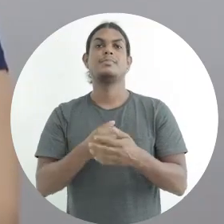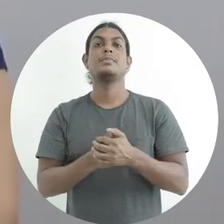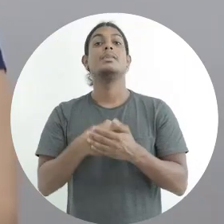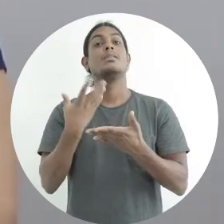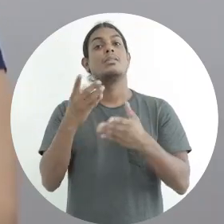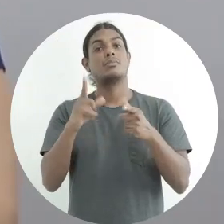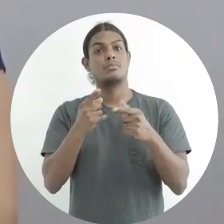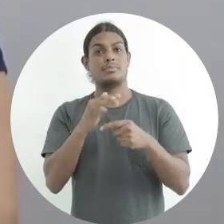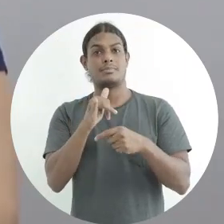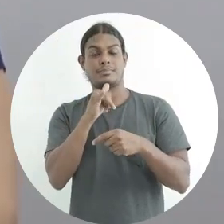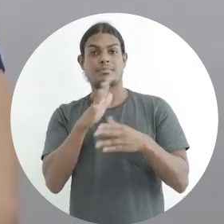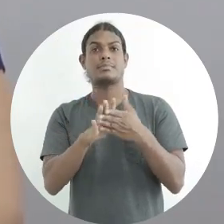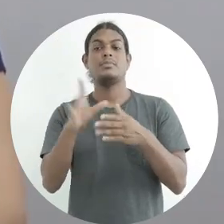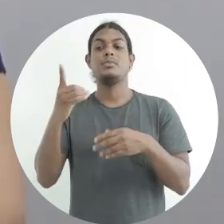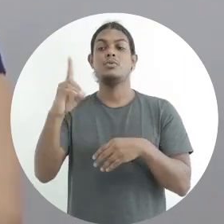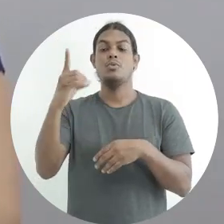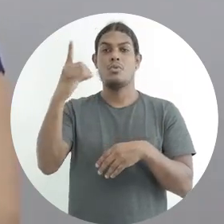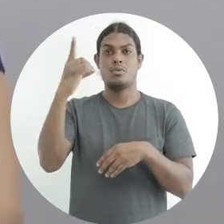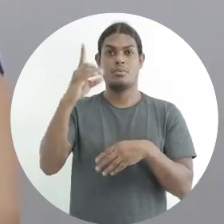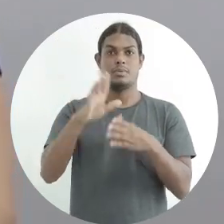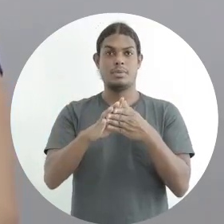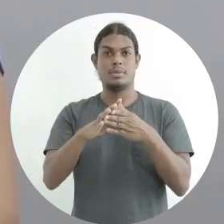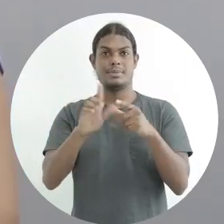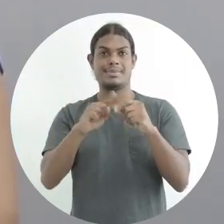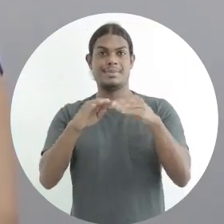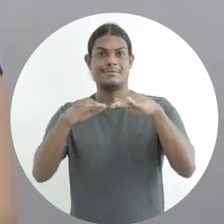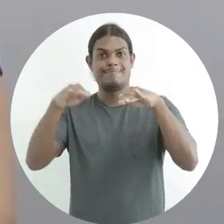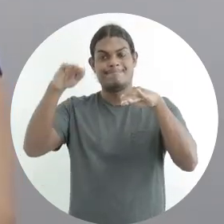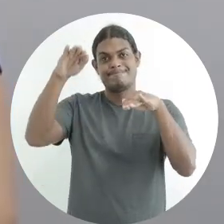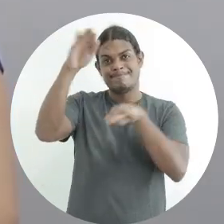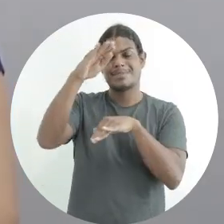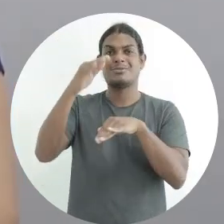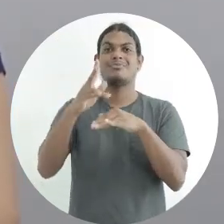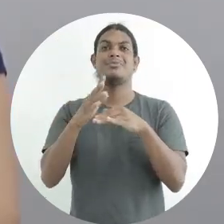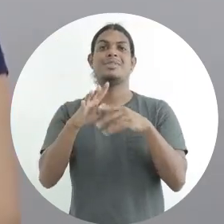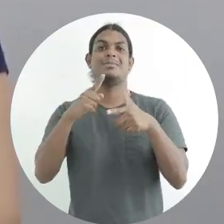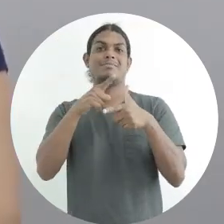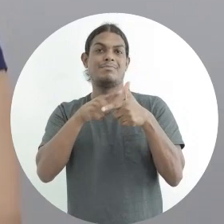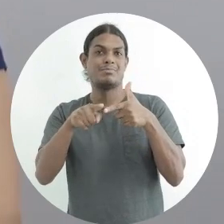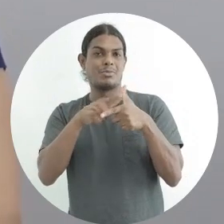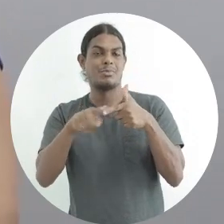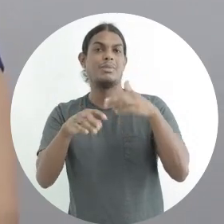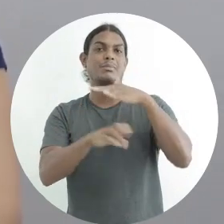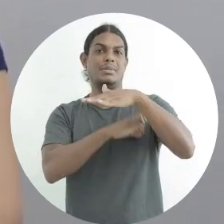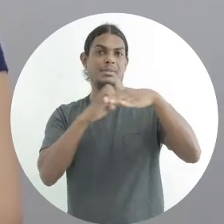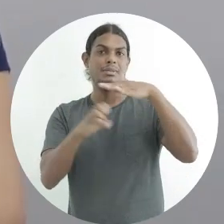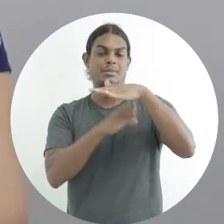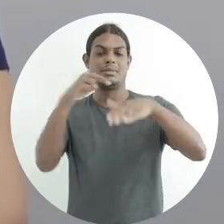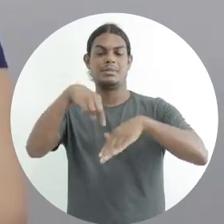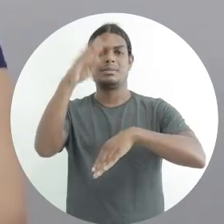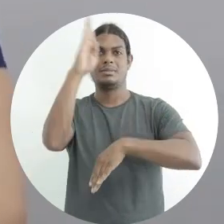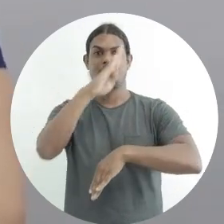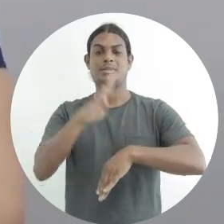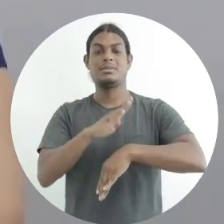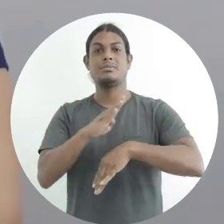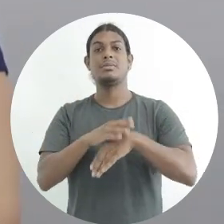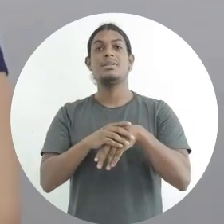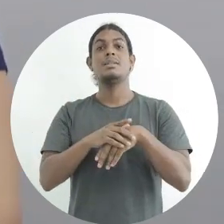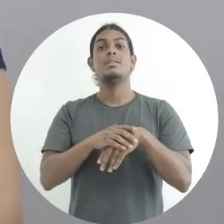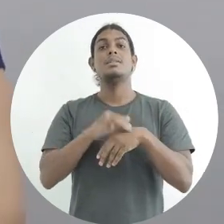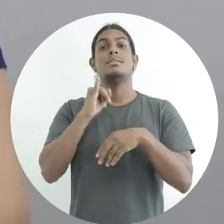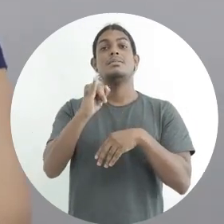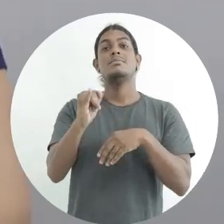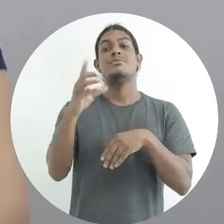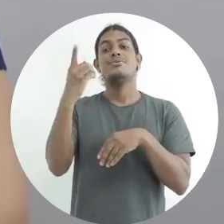alto, e aí isso complica, a situação desses investidores se complica. Quando o dólar está muito baixo,